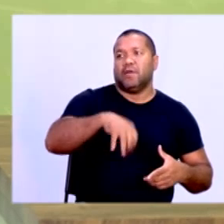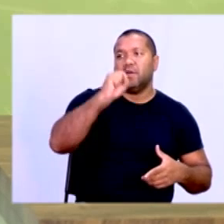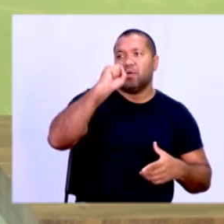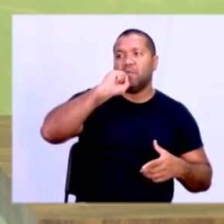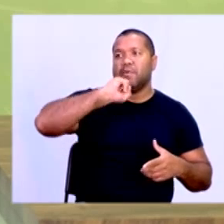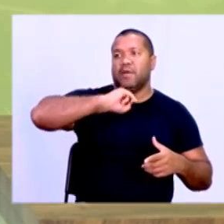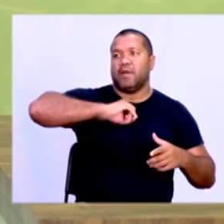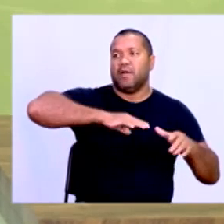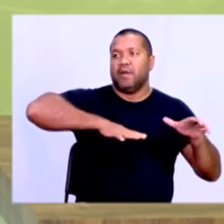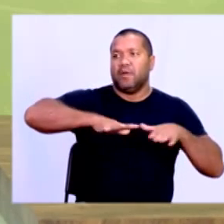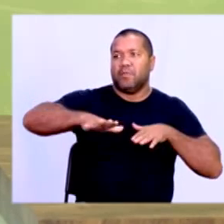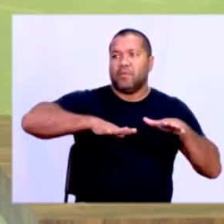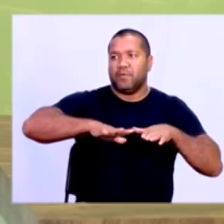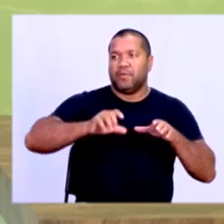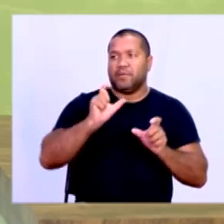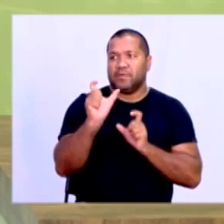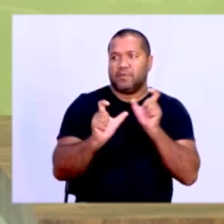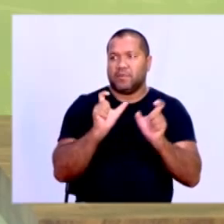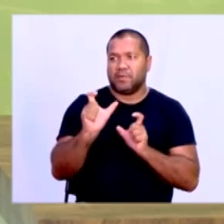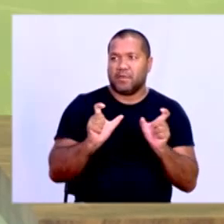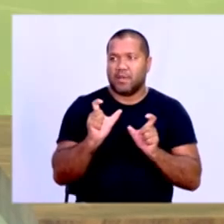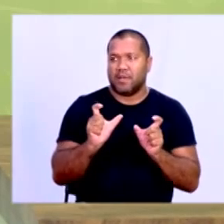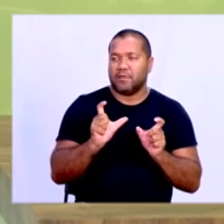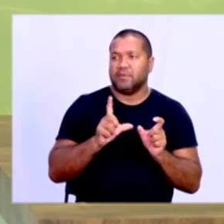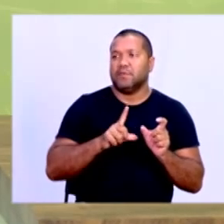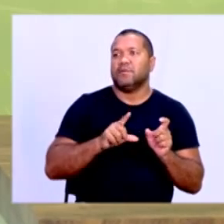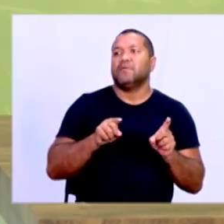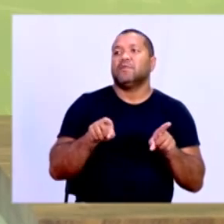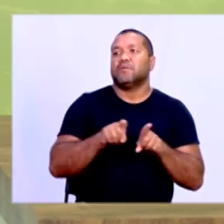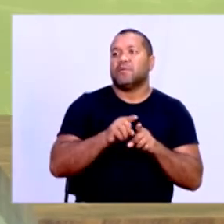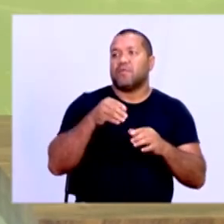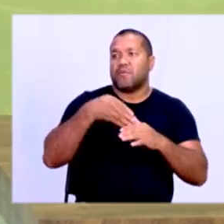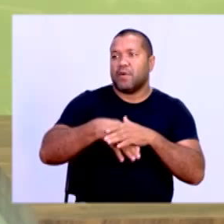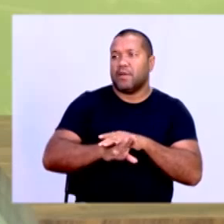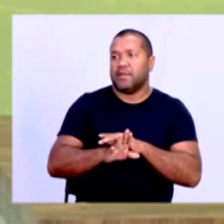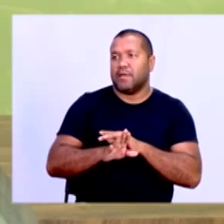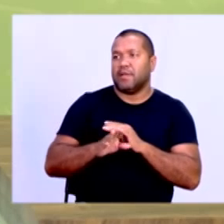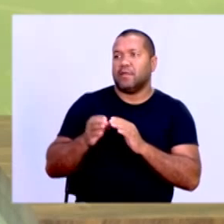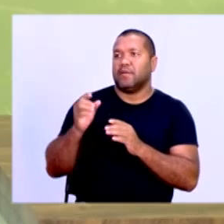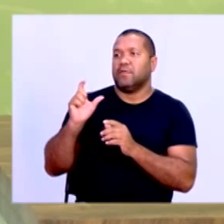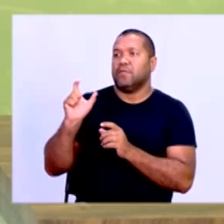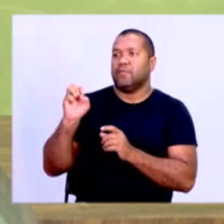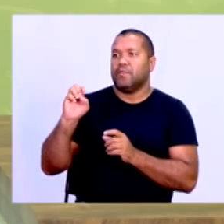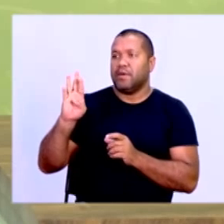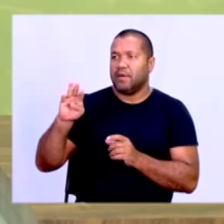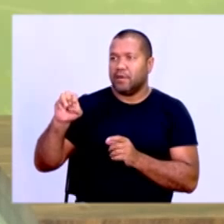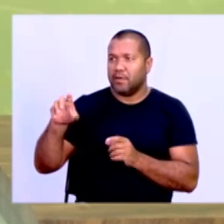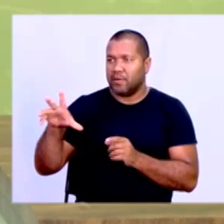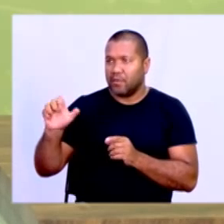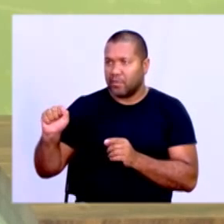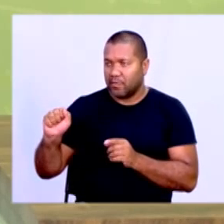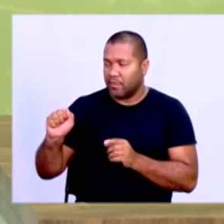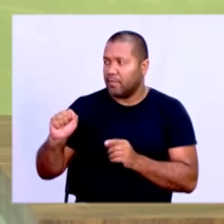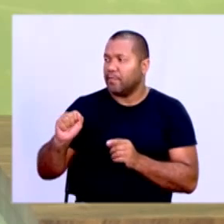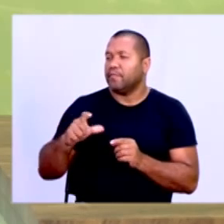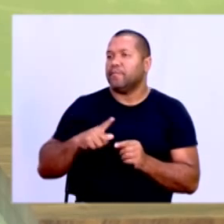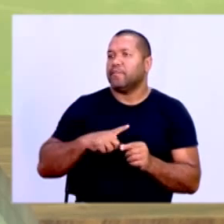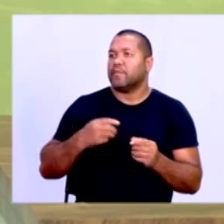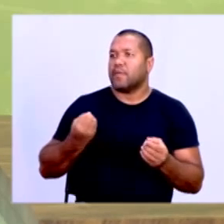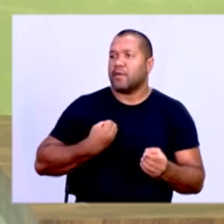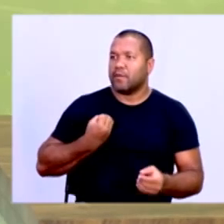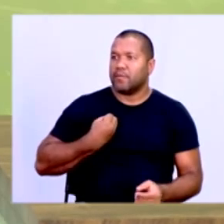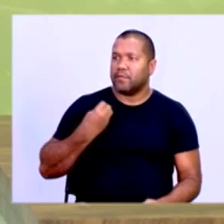quando são do modelo, elas estão armazenadas no banco de dados. Ok? Então, vamos à questão de número